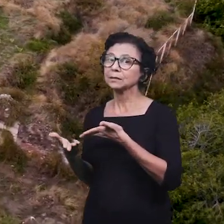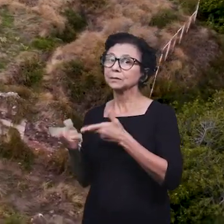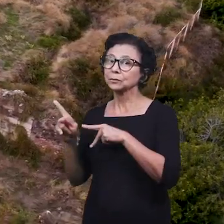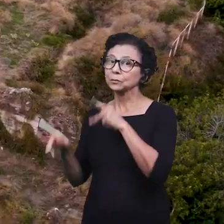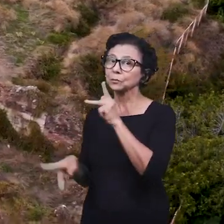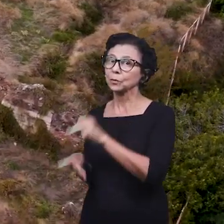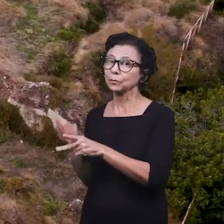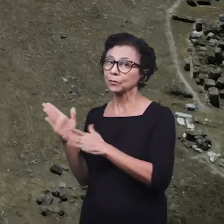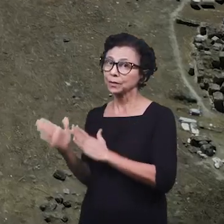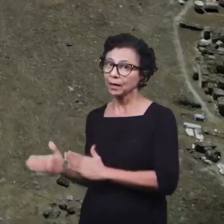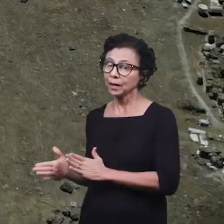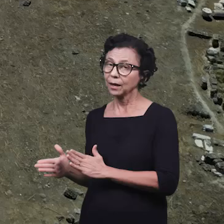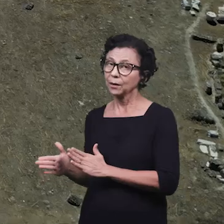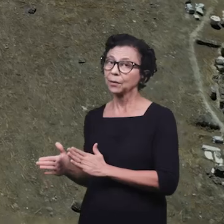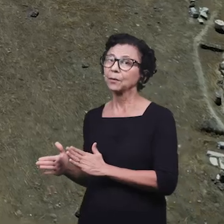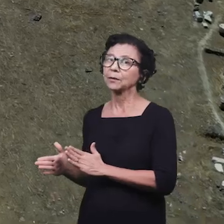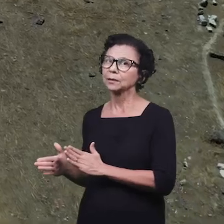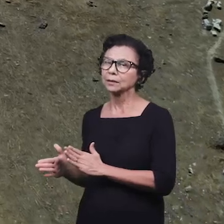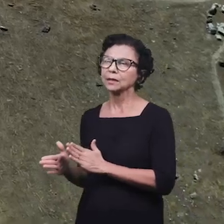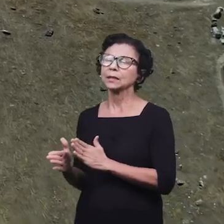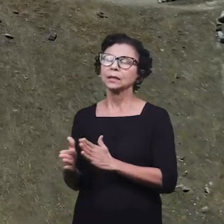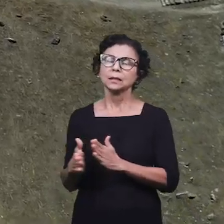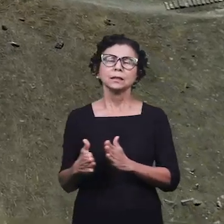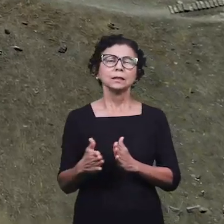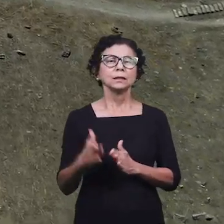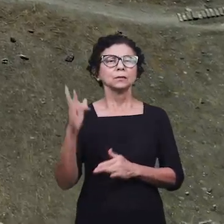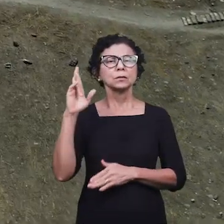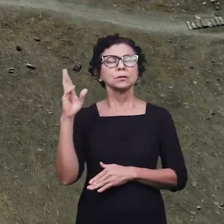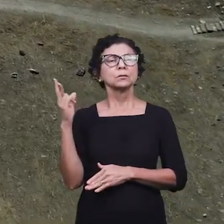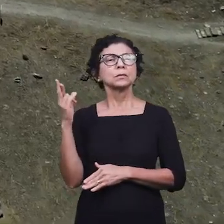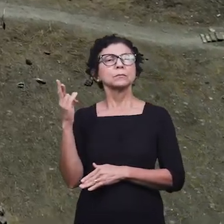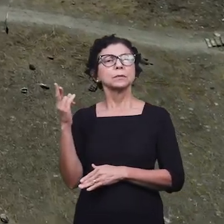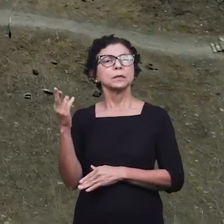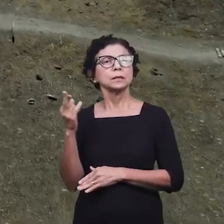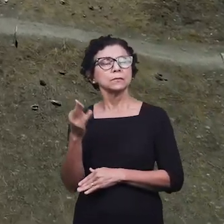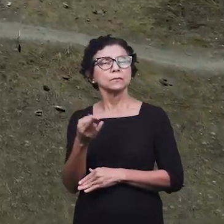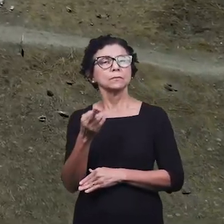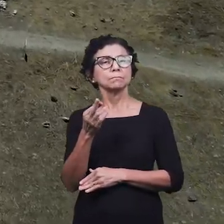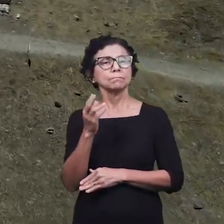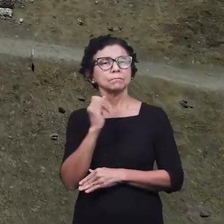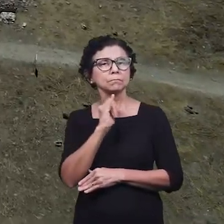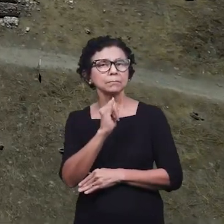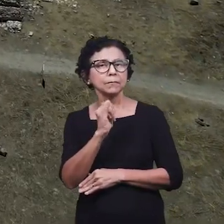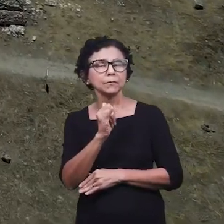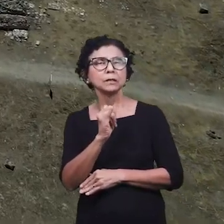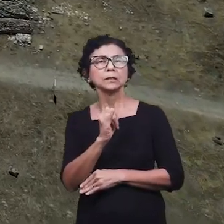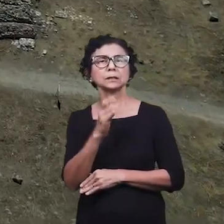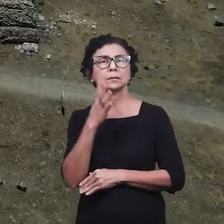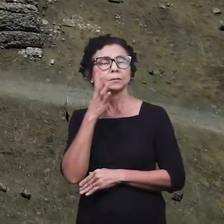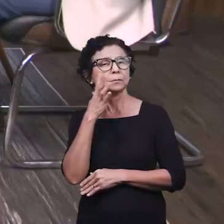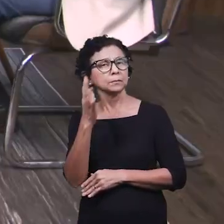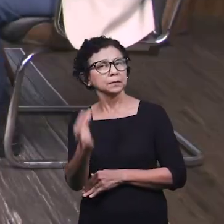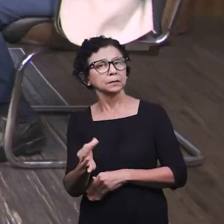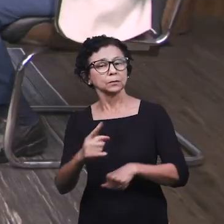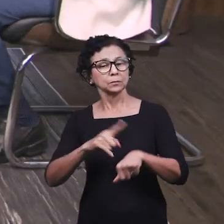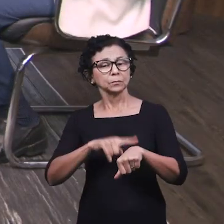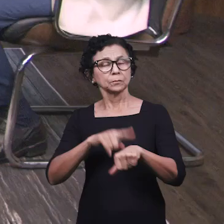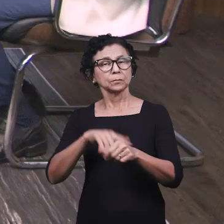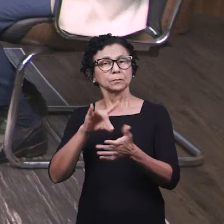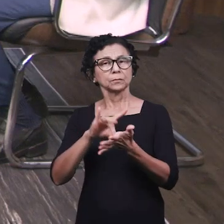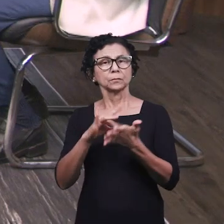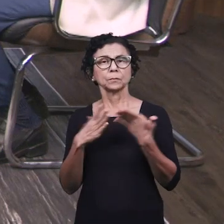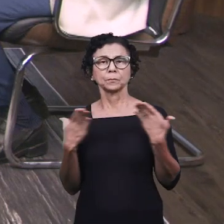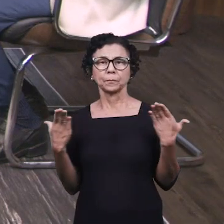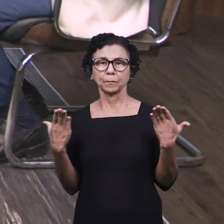chama também, para o cuidado que devemos ter com o momento que estamos vivendo. Veja